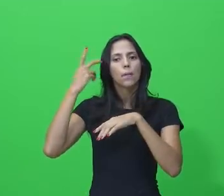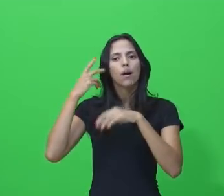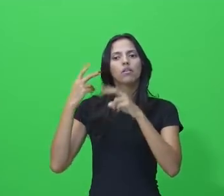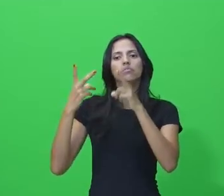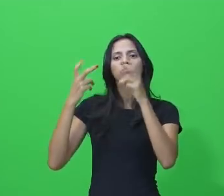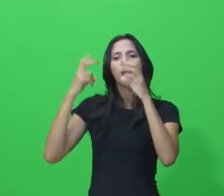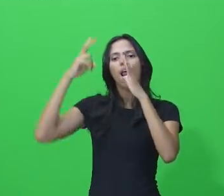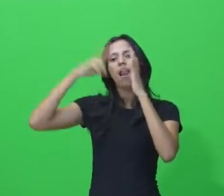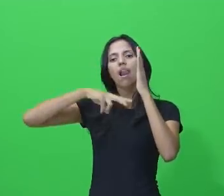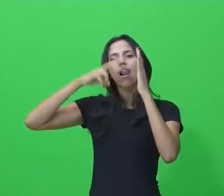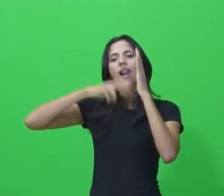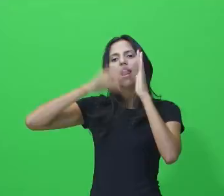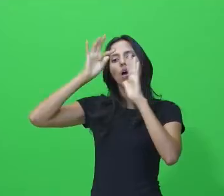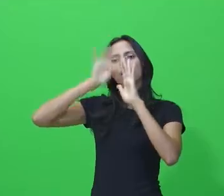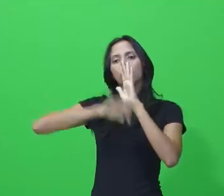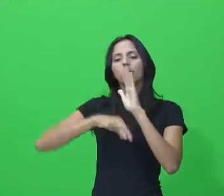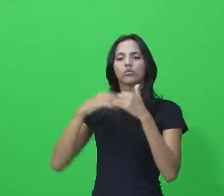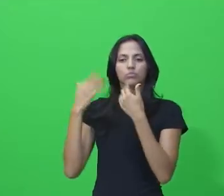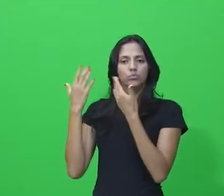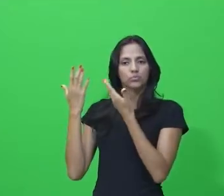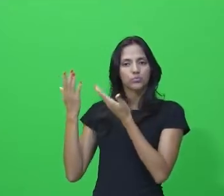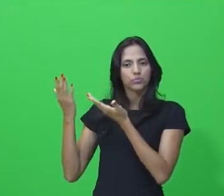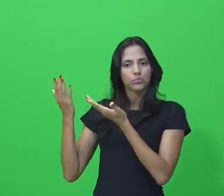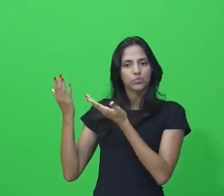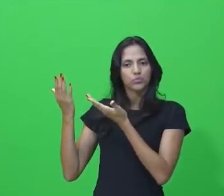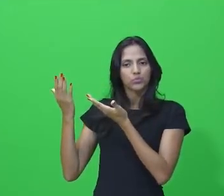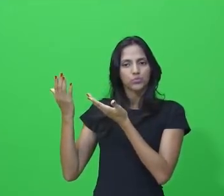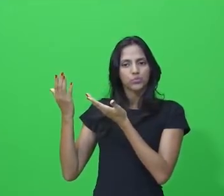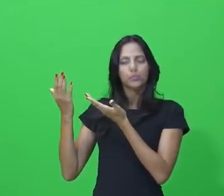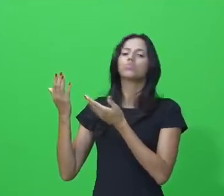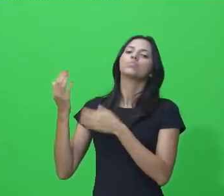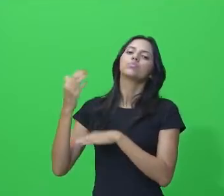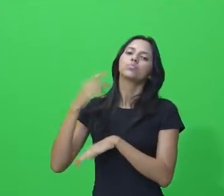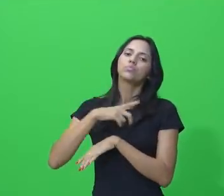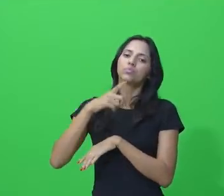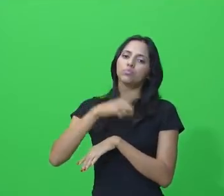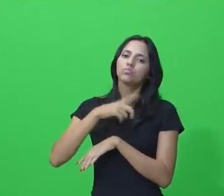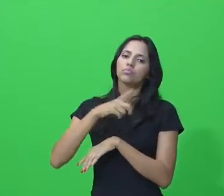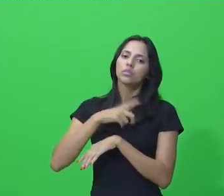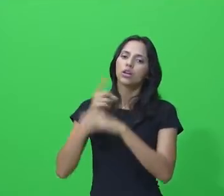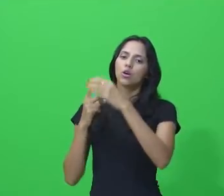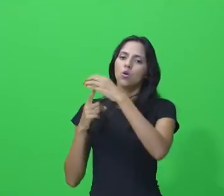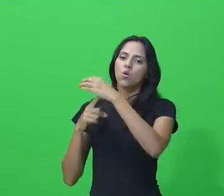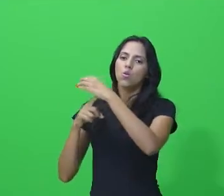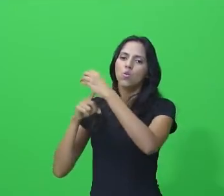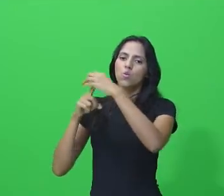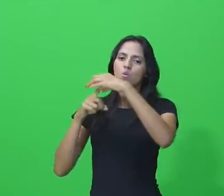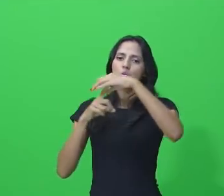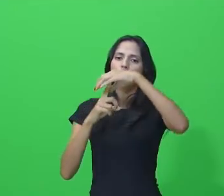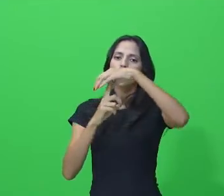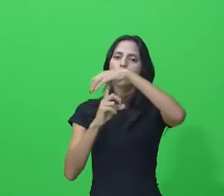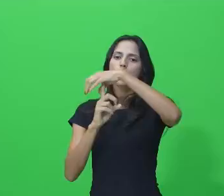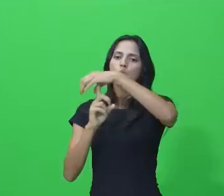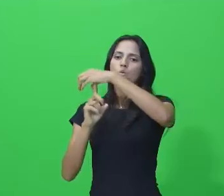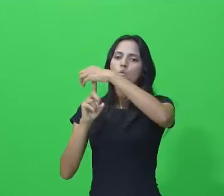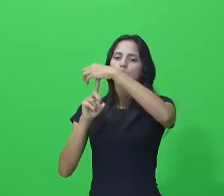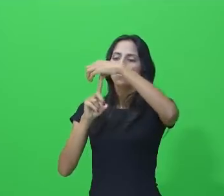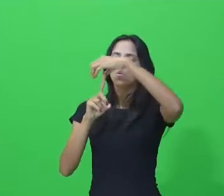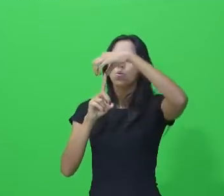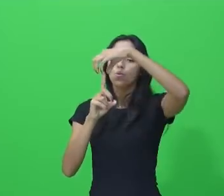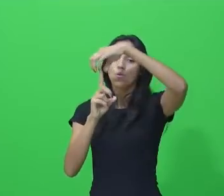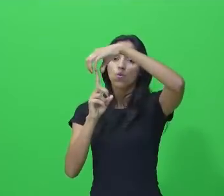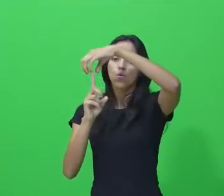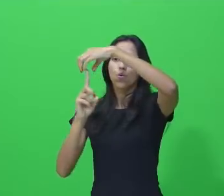região. O artefato faz parte do programa Projeto Ibicus, desenvolvido por